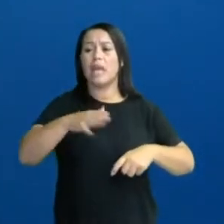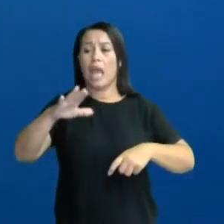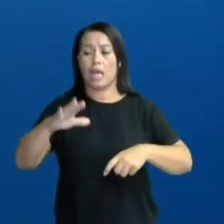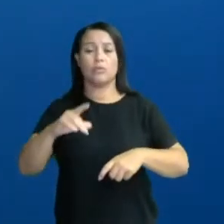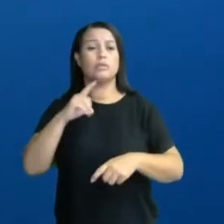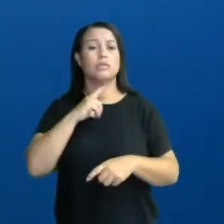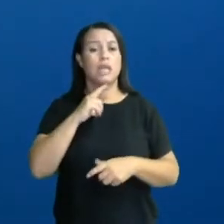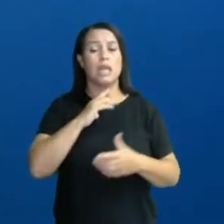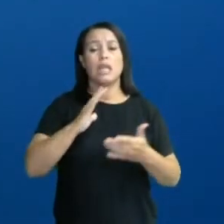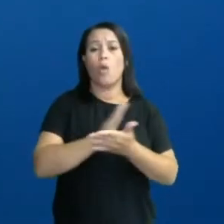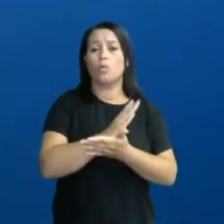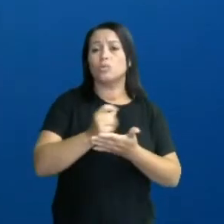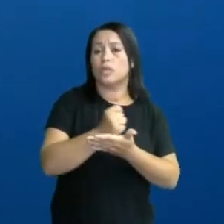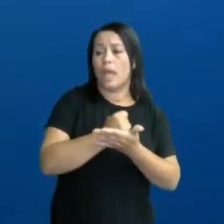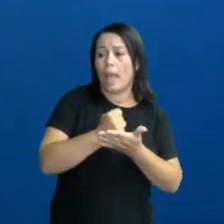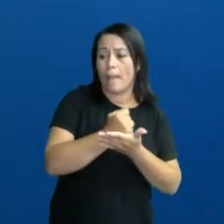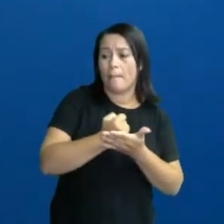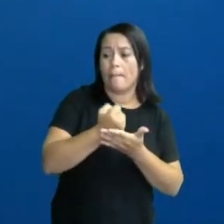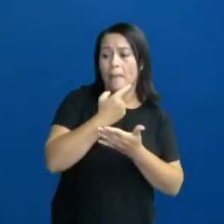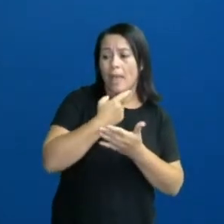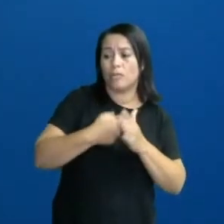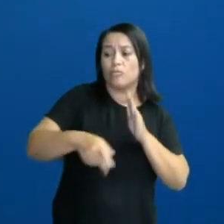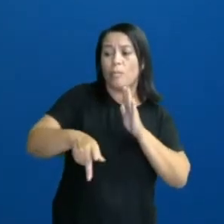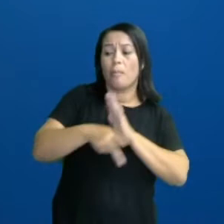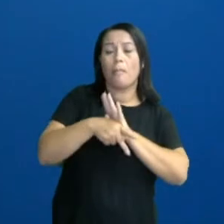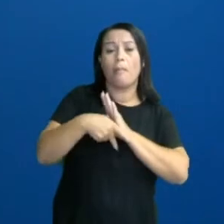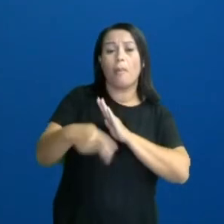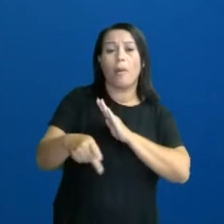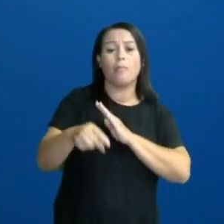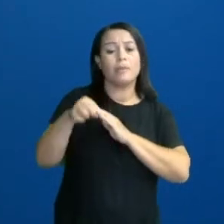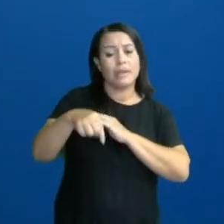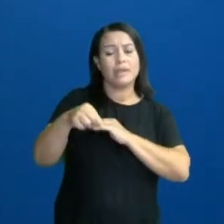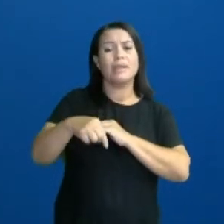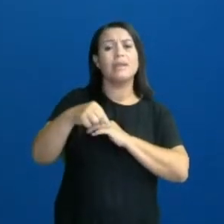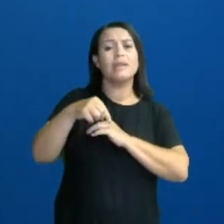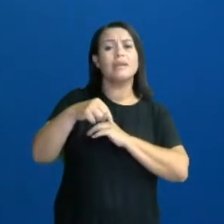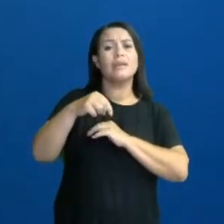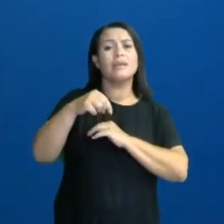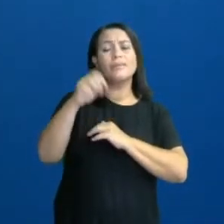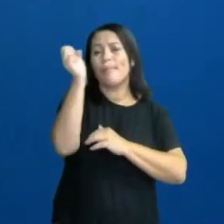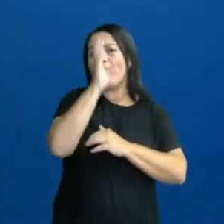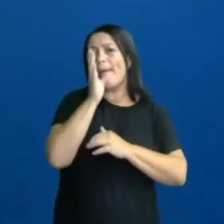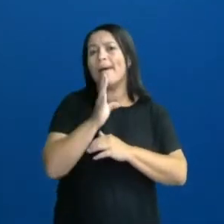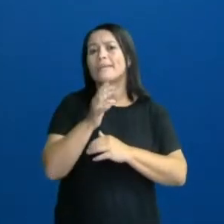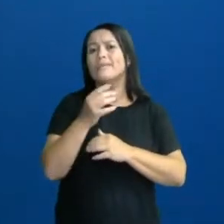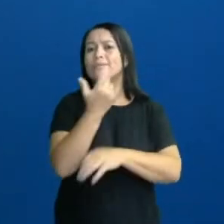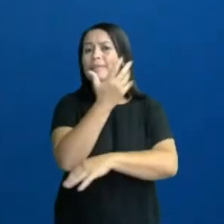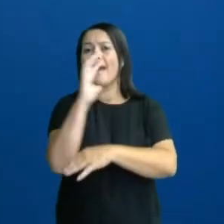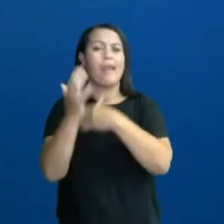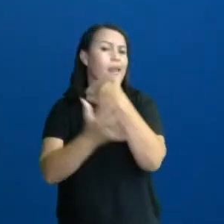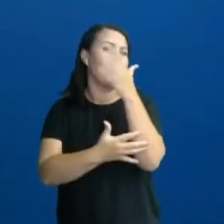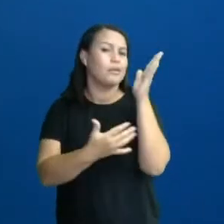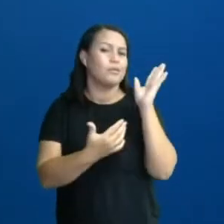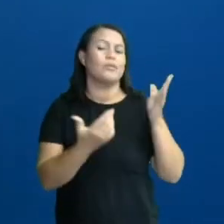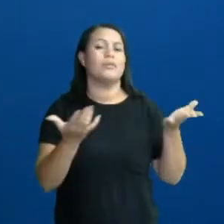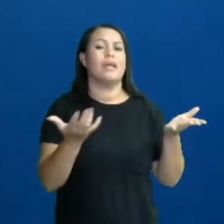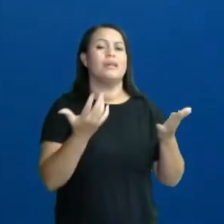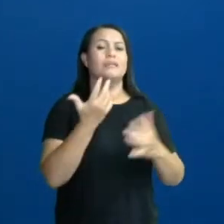dos remédios, das medicações são tiradas justamente daqui, dessa natureza, né?